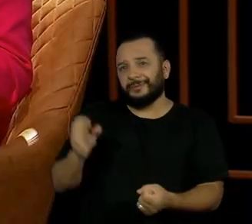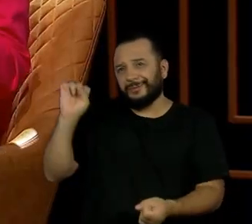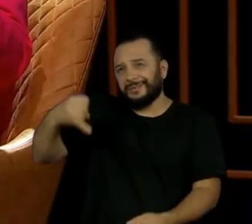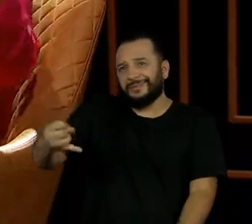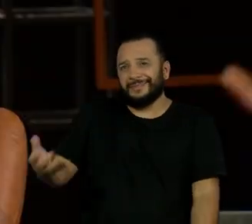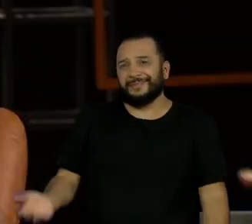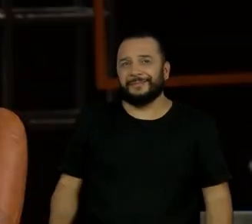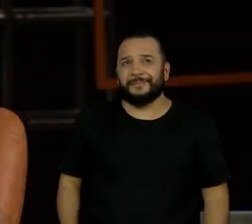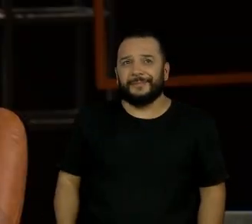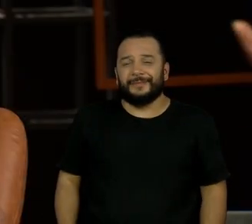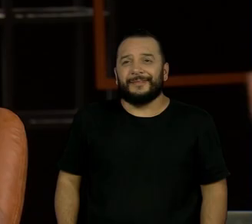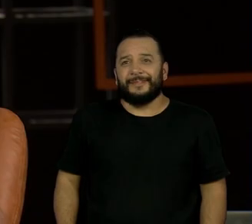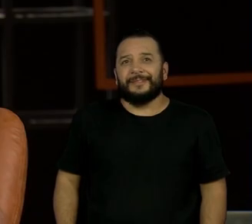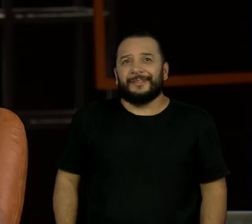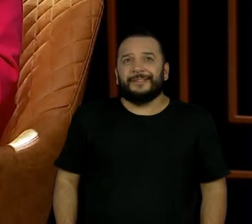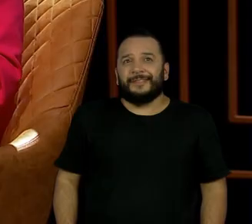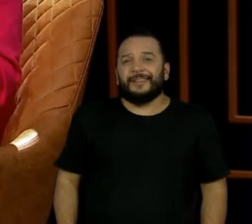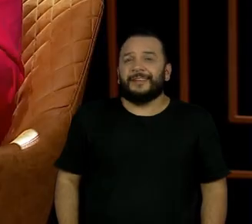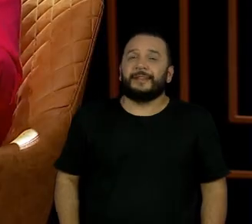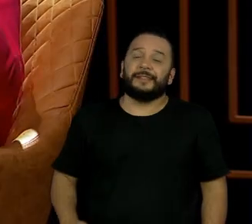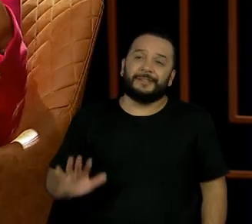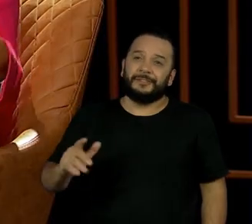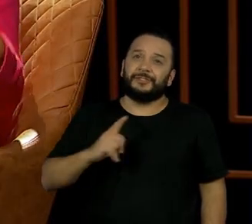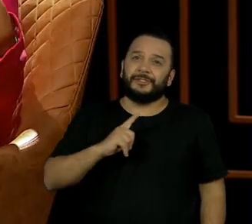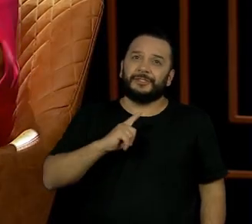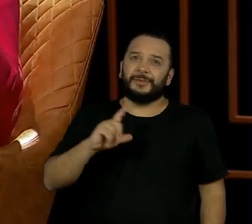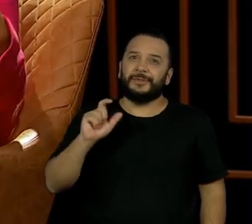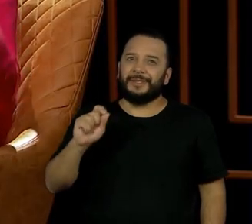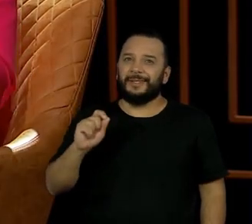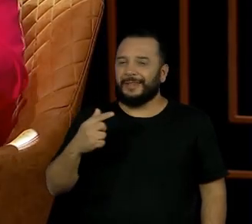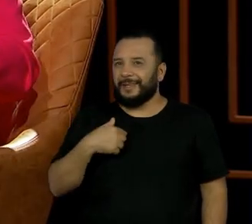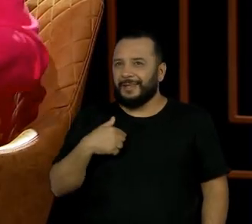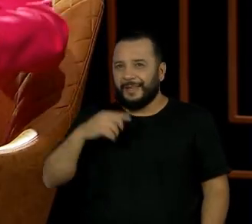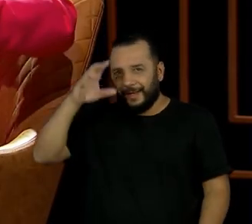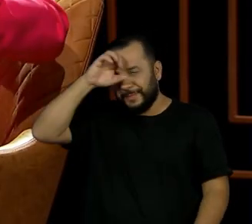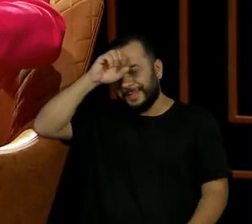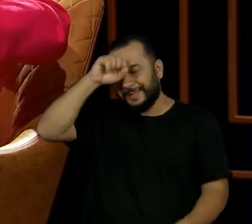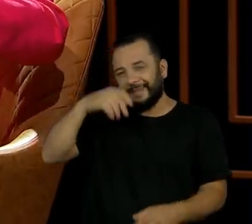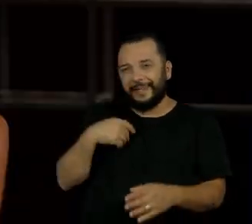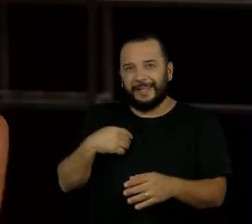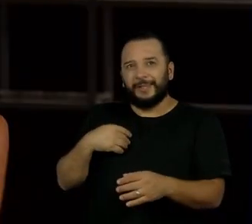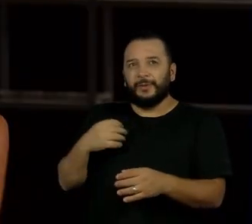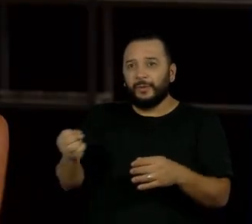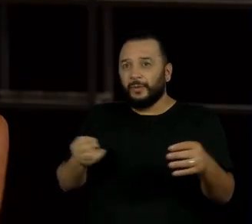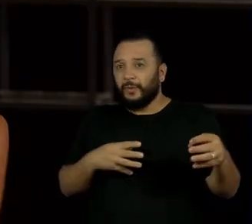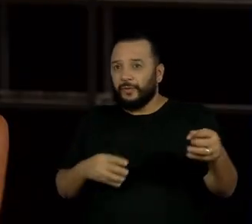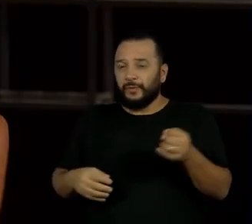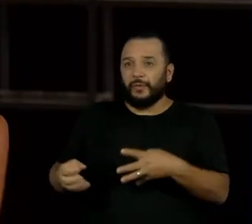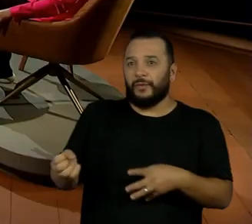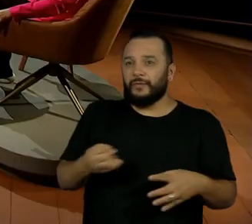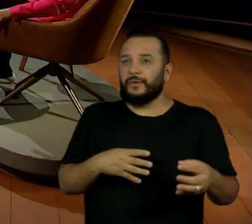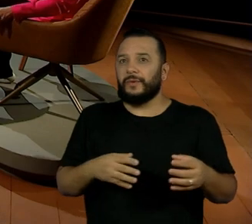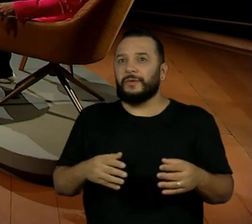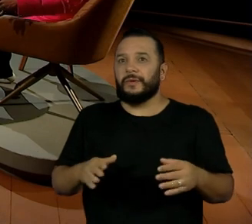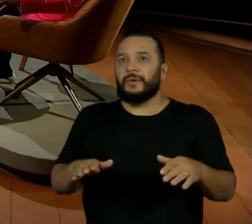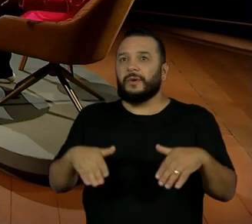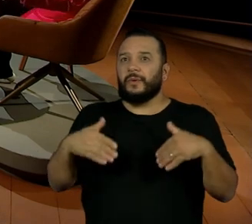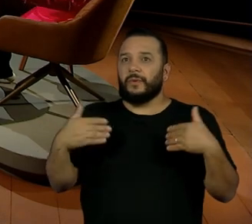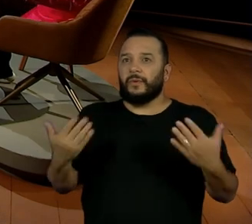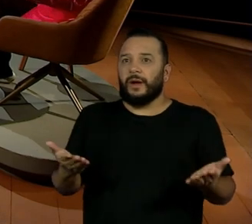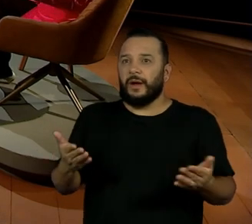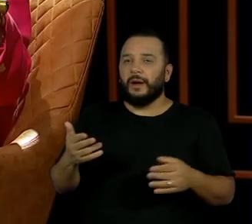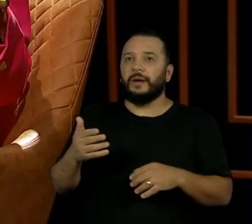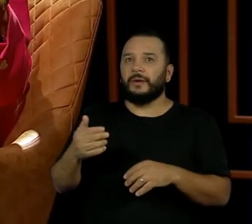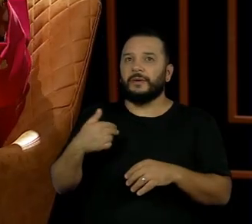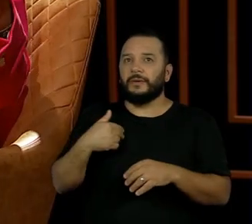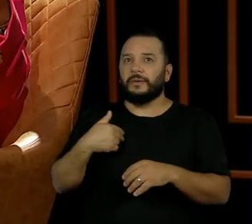eu falei ué e aí tinha aquele frescura da descoberta da construção Qual é a câmera aqui porque eu olho